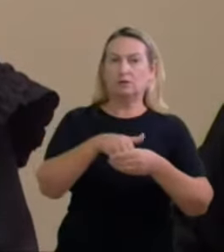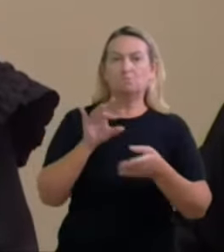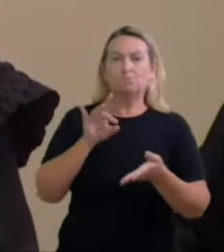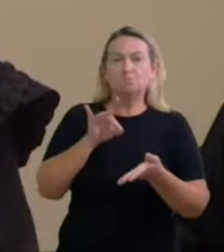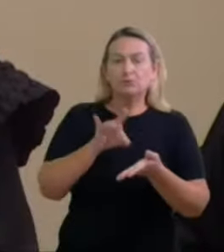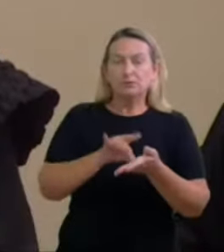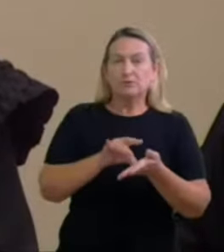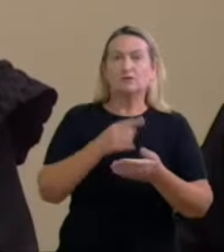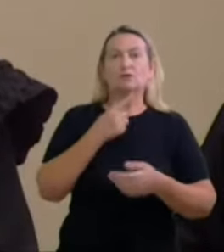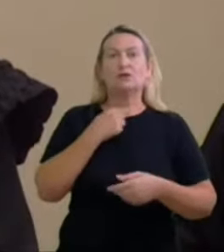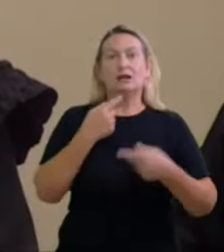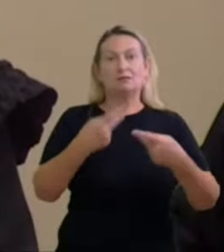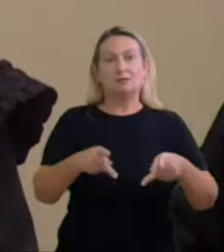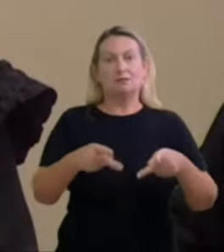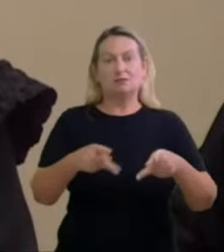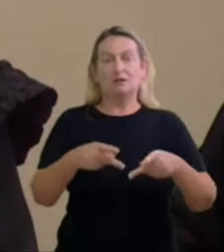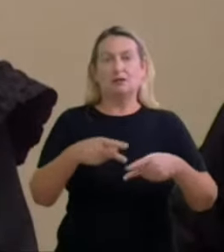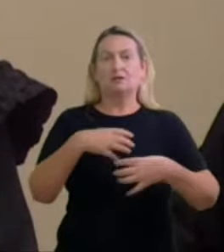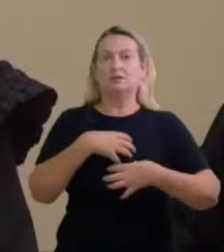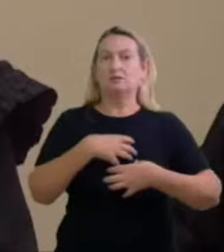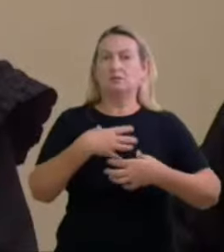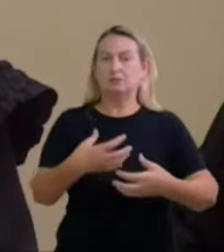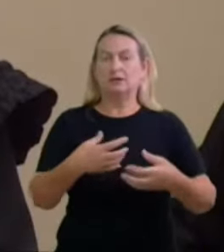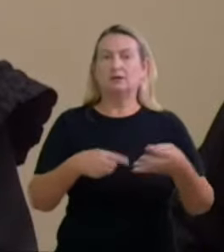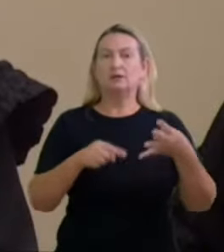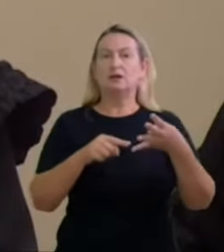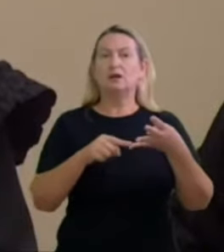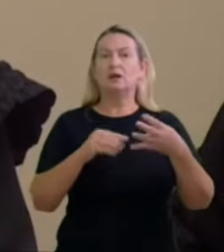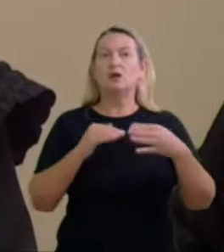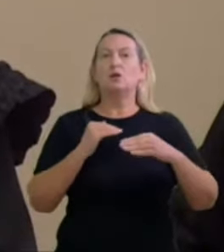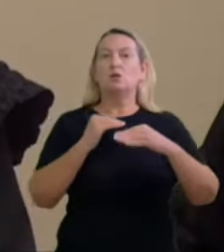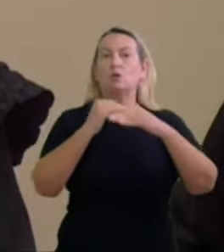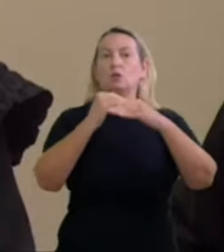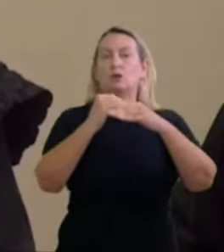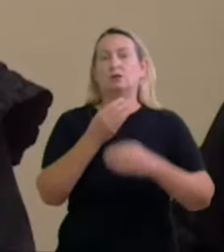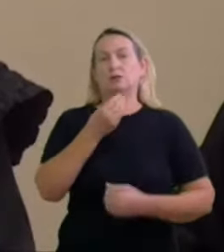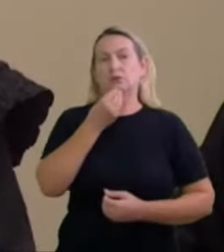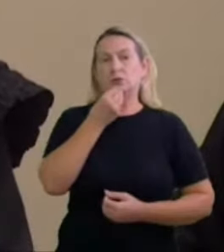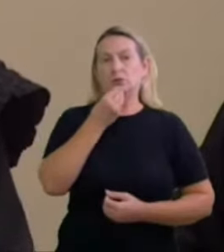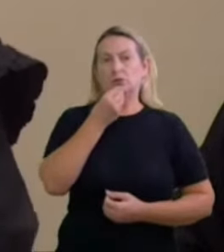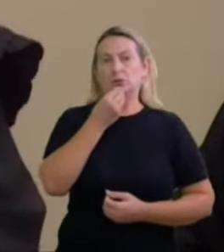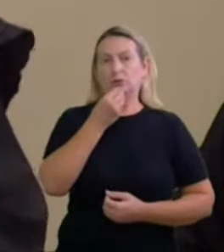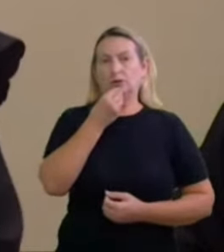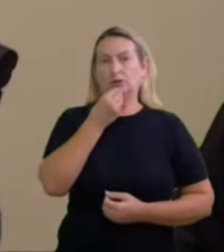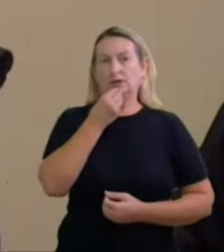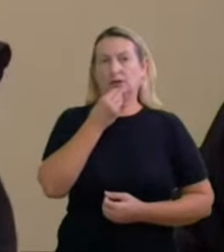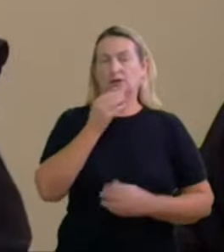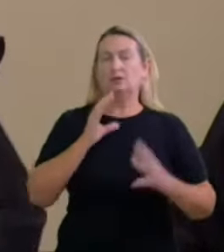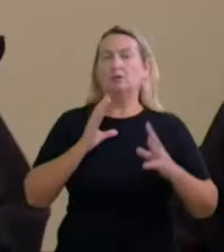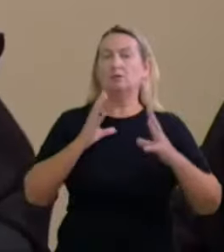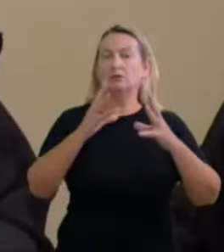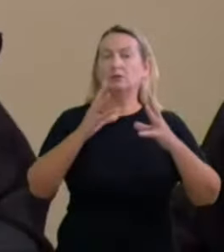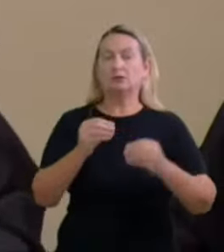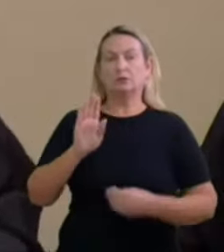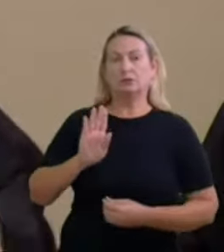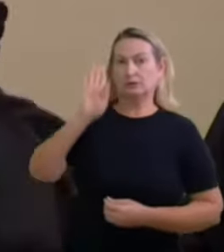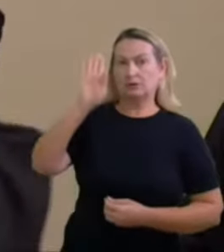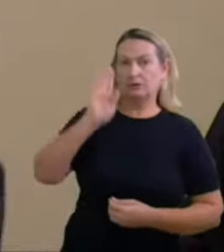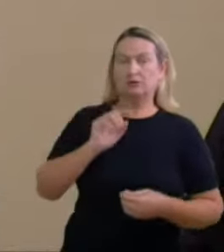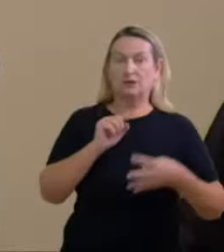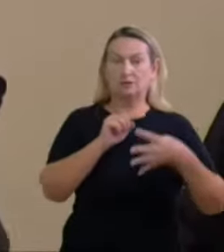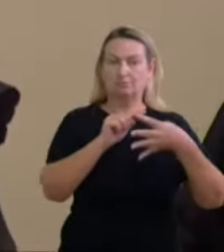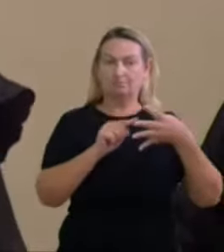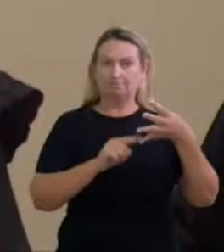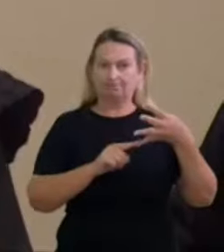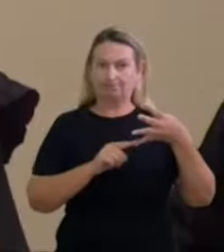popular e o quarto igualdade de oportunidades ou paridade de armas aos candidatos os critérios